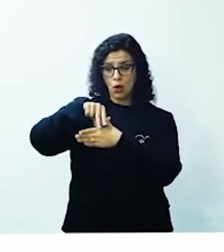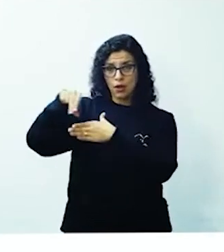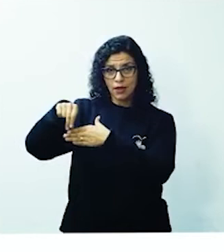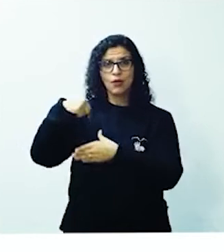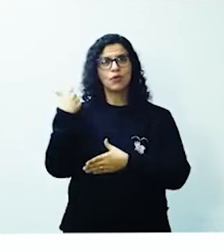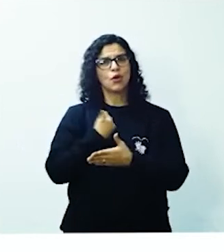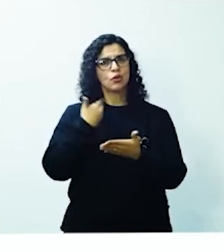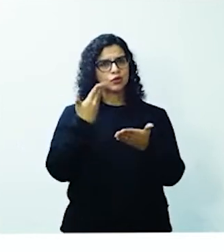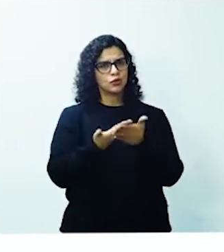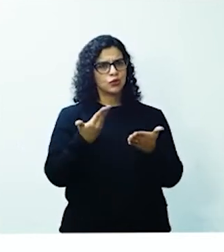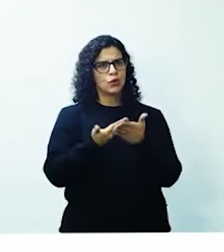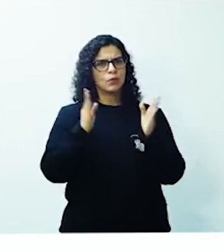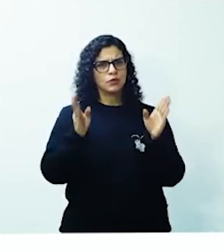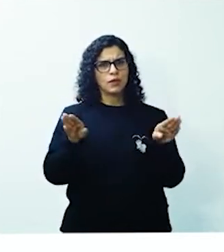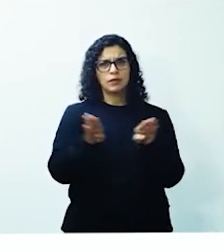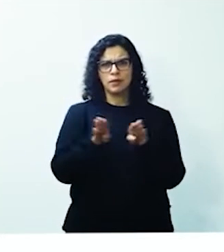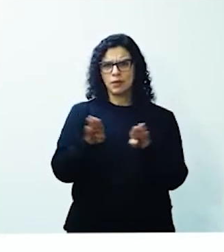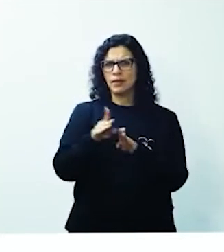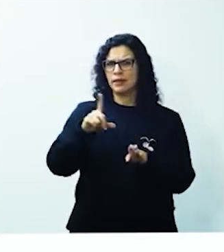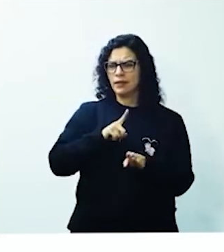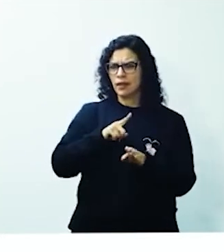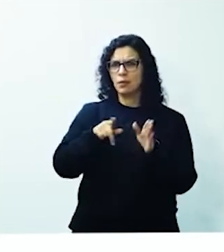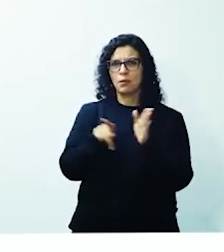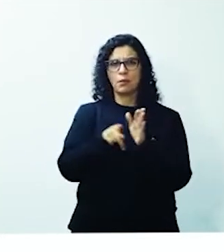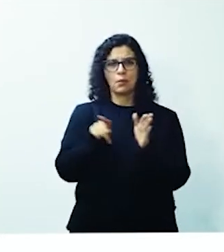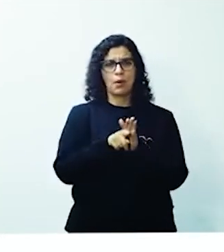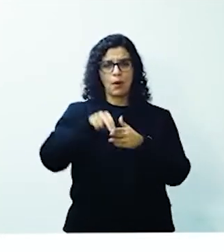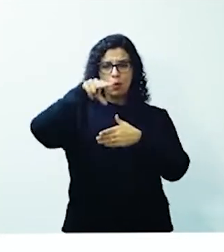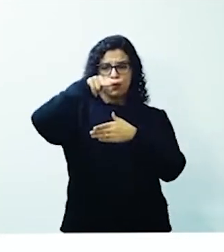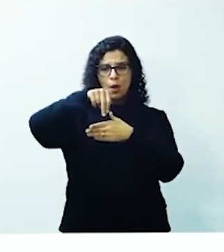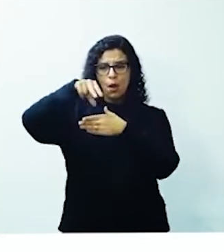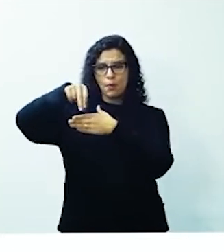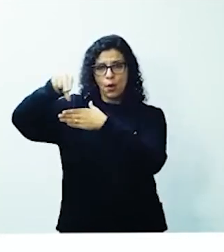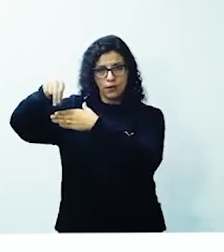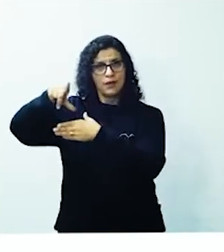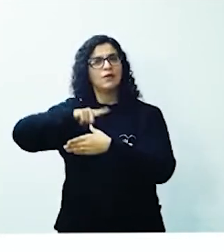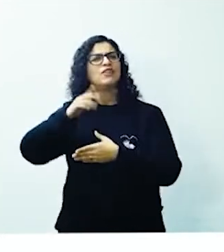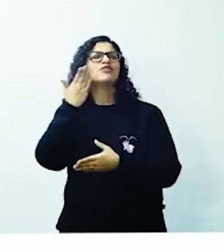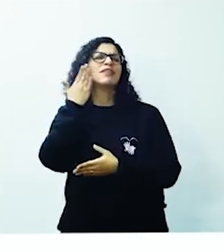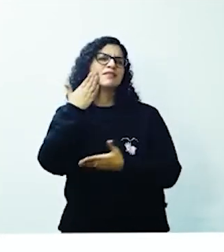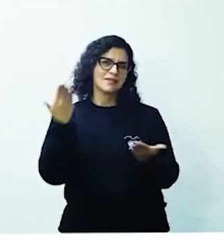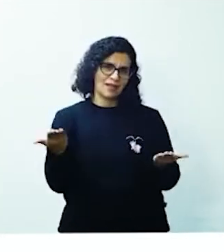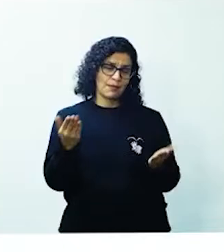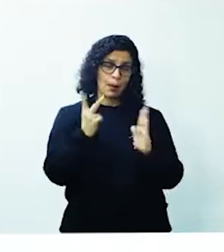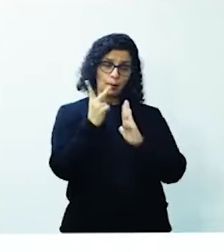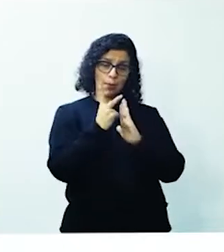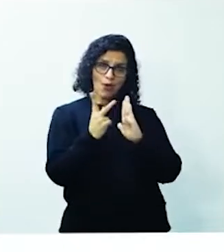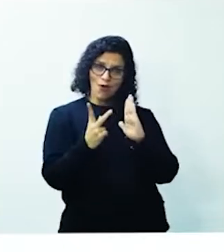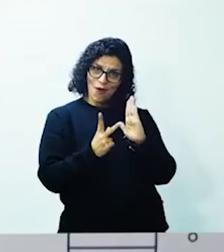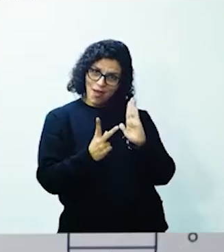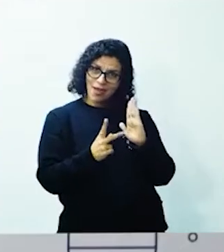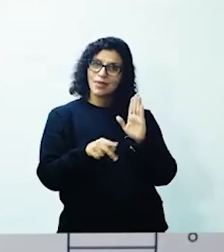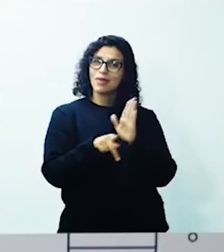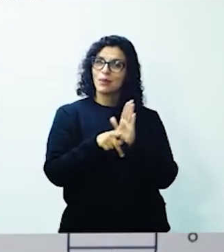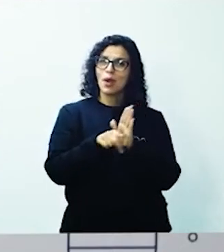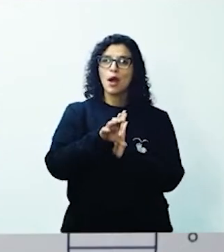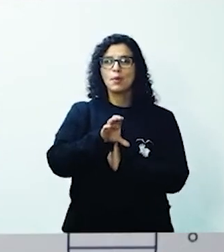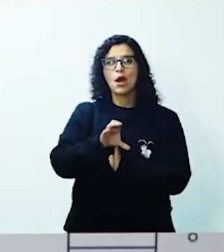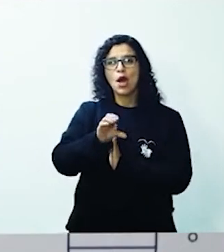já trabalhou os cordéis, então você sabe do que se trata um cordel. Então, ele é poeta,